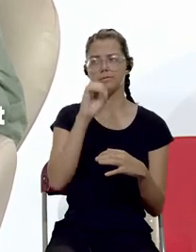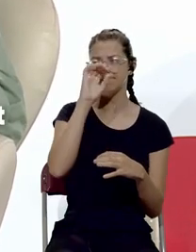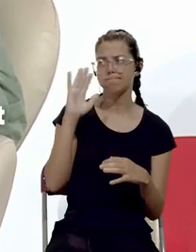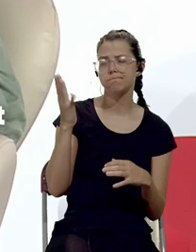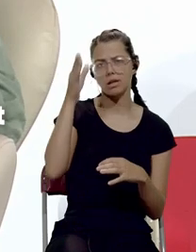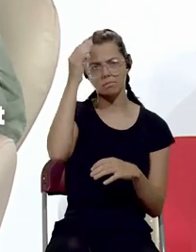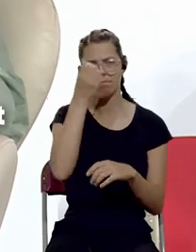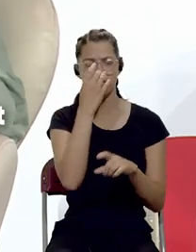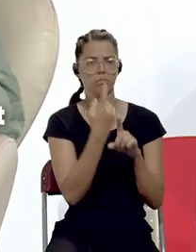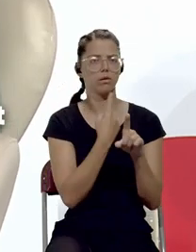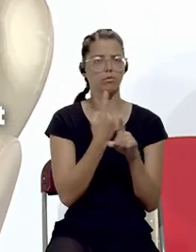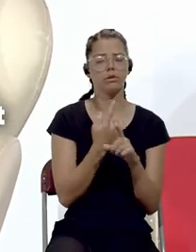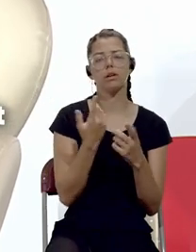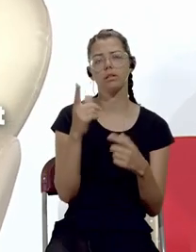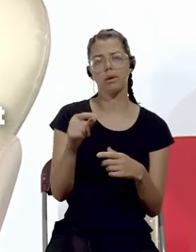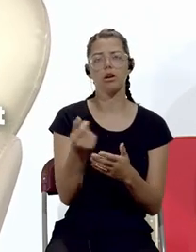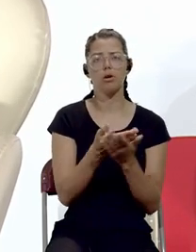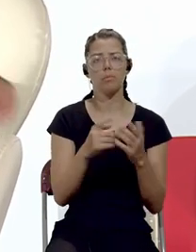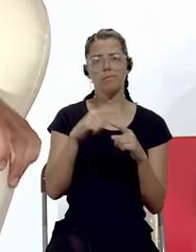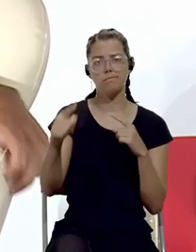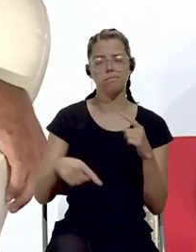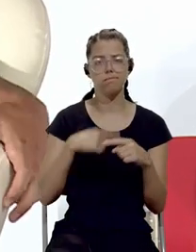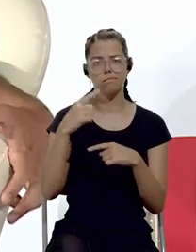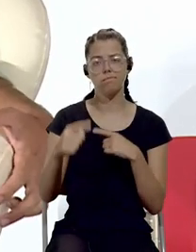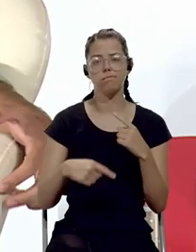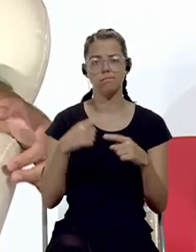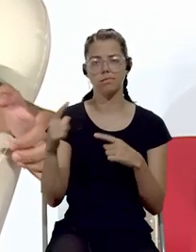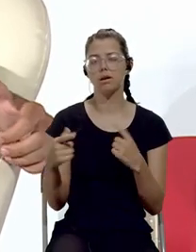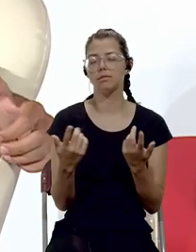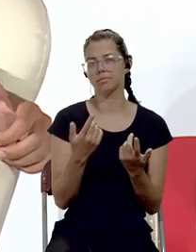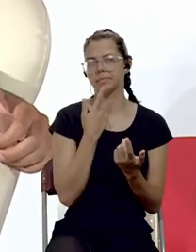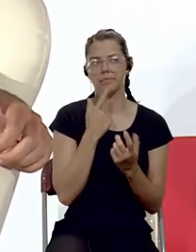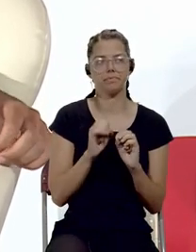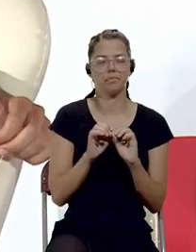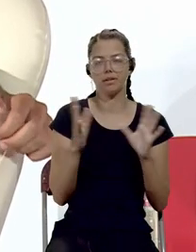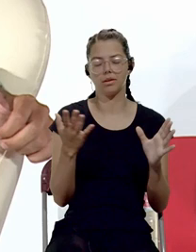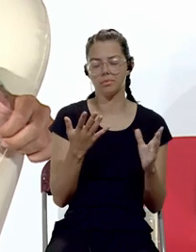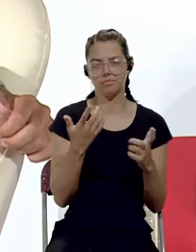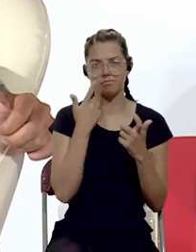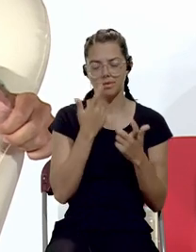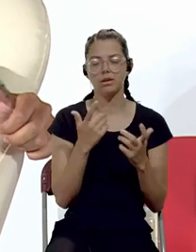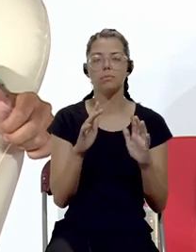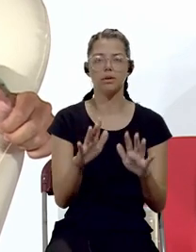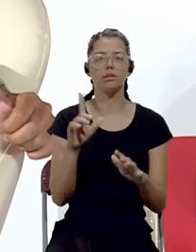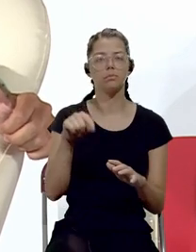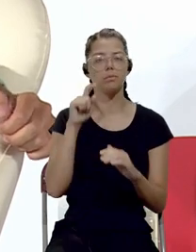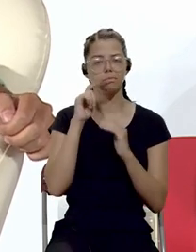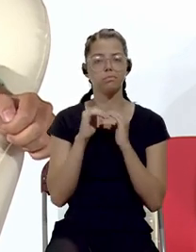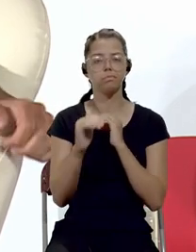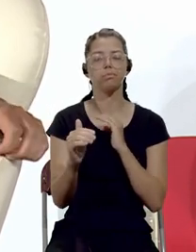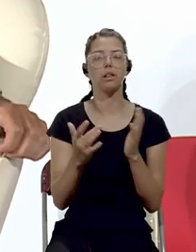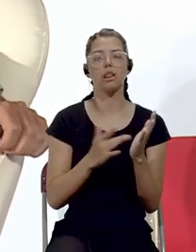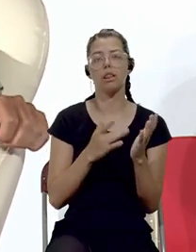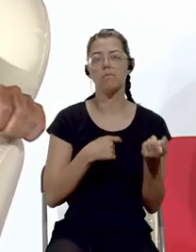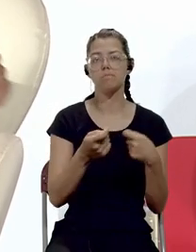como um exemplo da economia circular, que isso toda a gente consegue perceber, e isso é óbvio, mas até para a própria sustentabilidade das